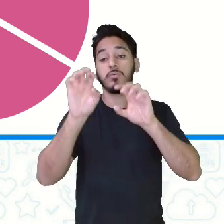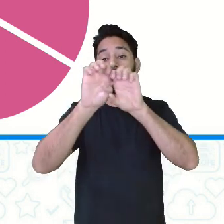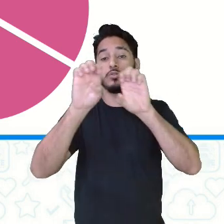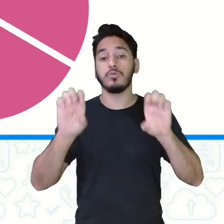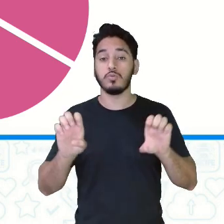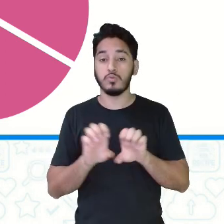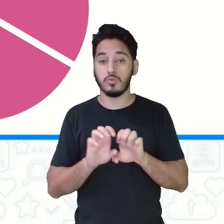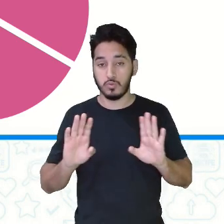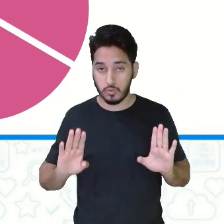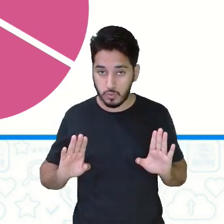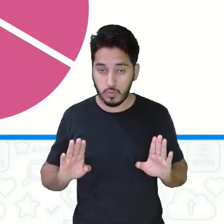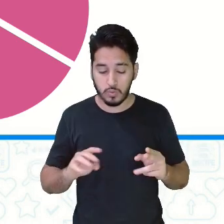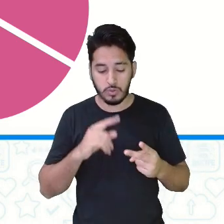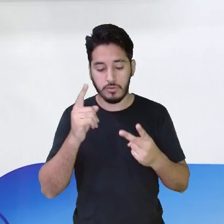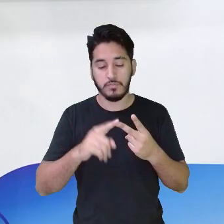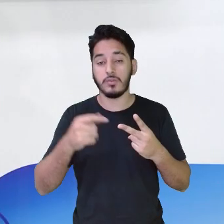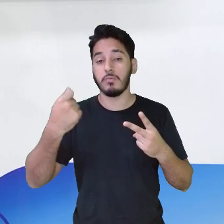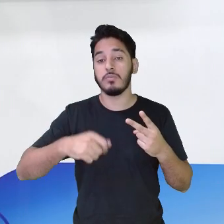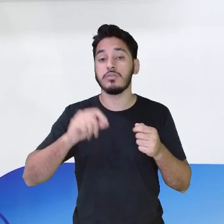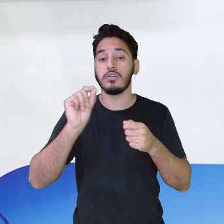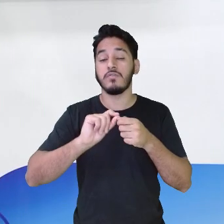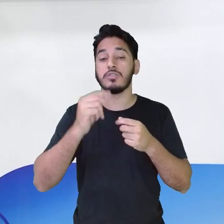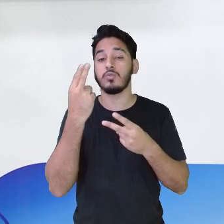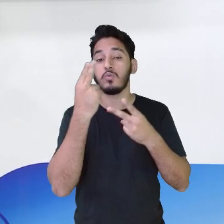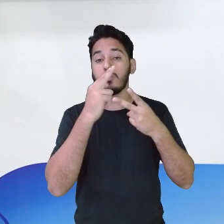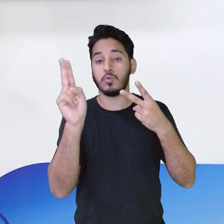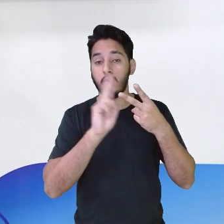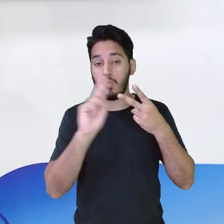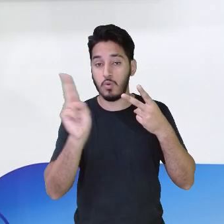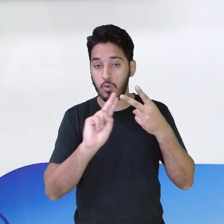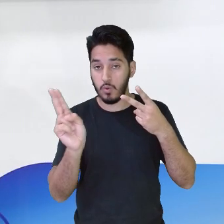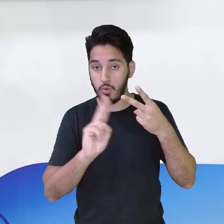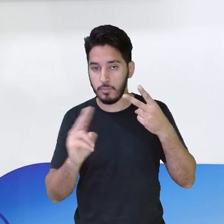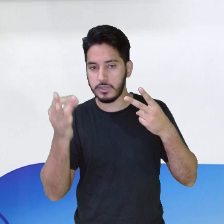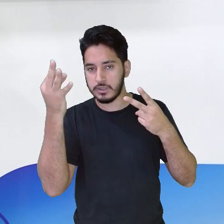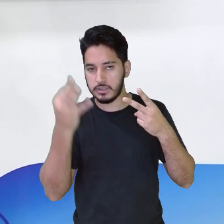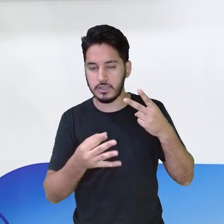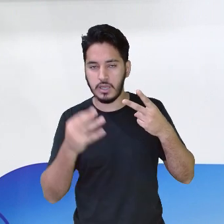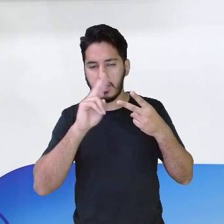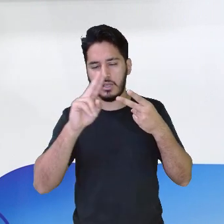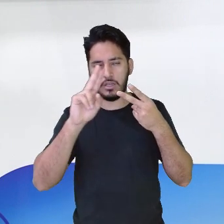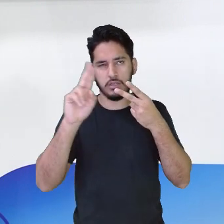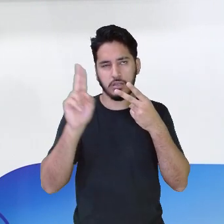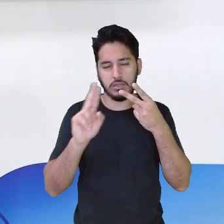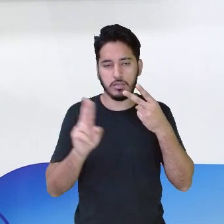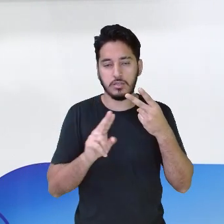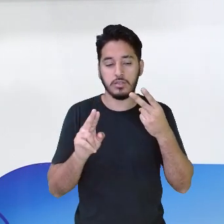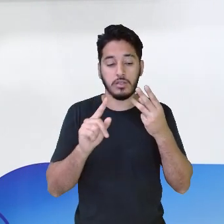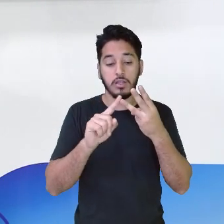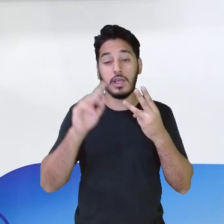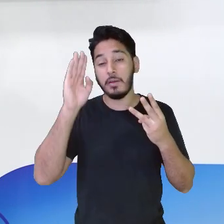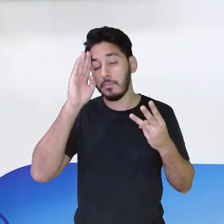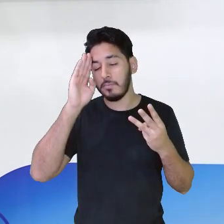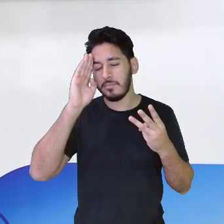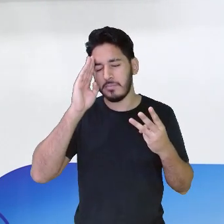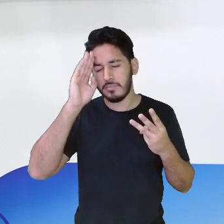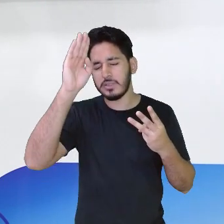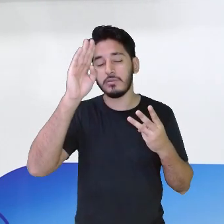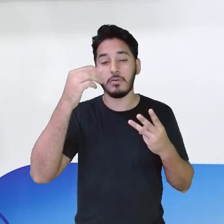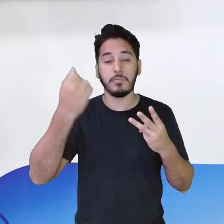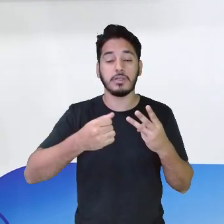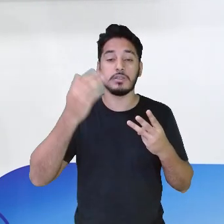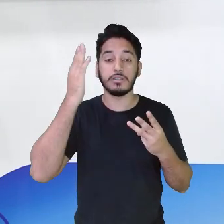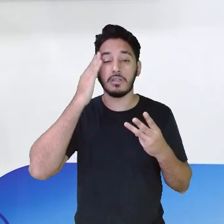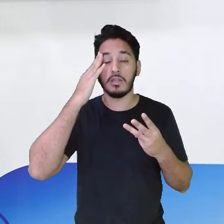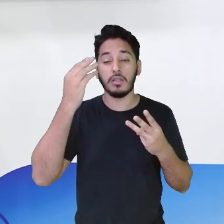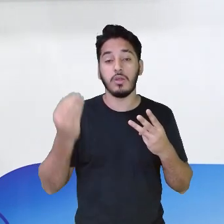da fração, tem que fazer a nomeação correta dos termos, né, da estrutura e, principalmente, a gente precisa